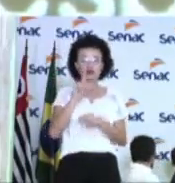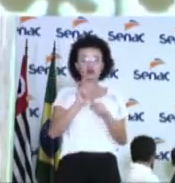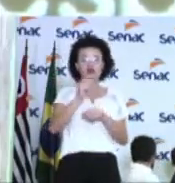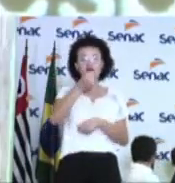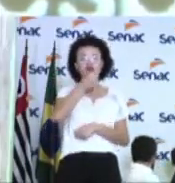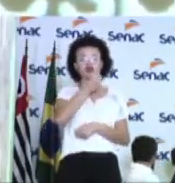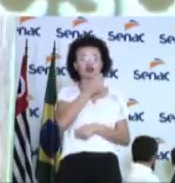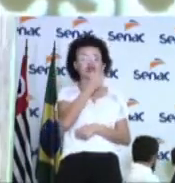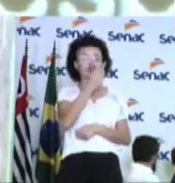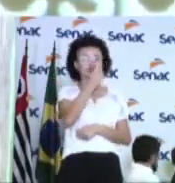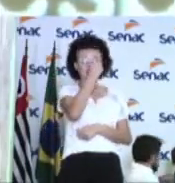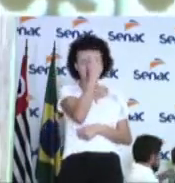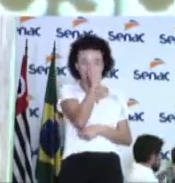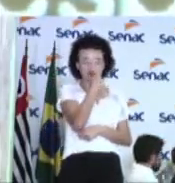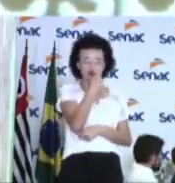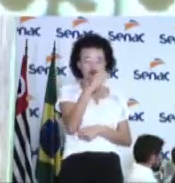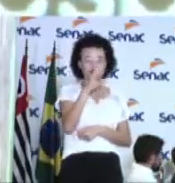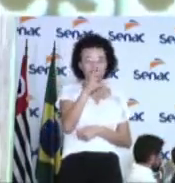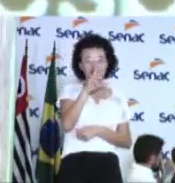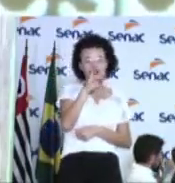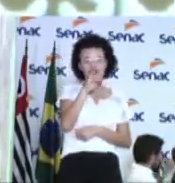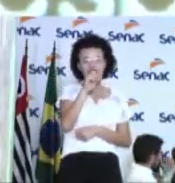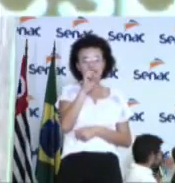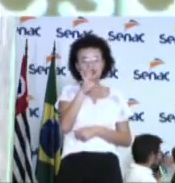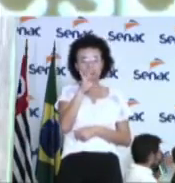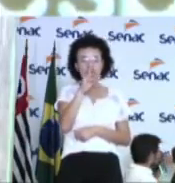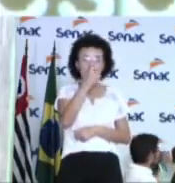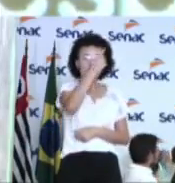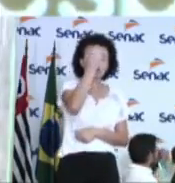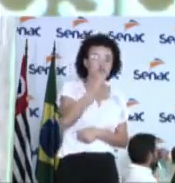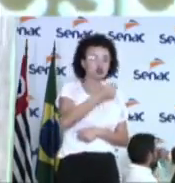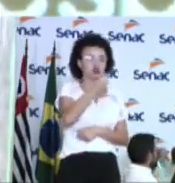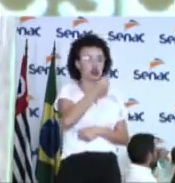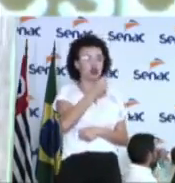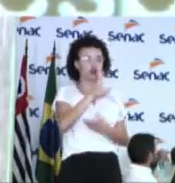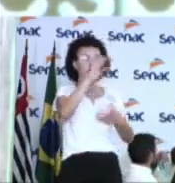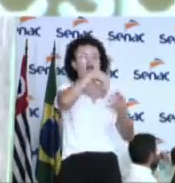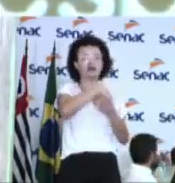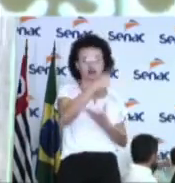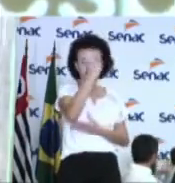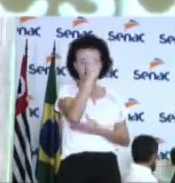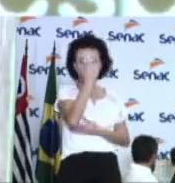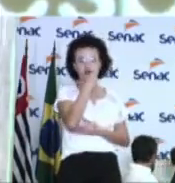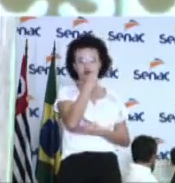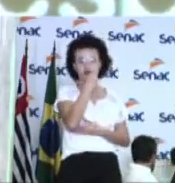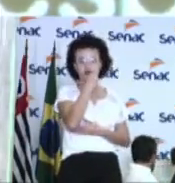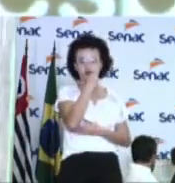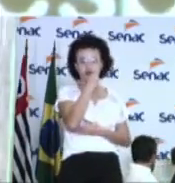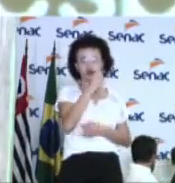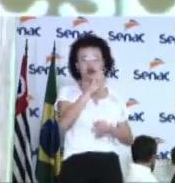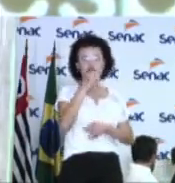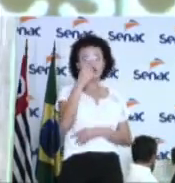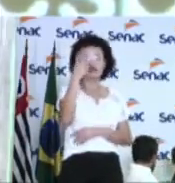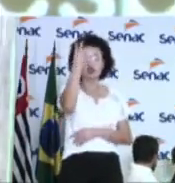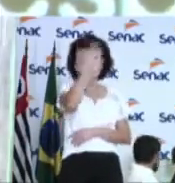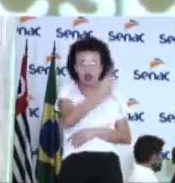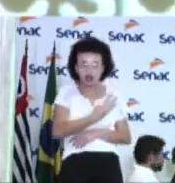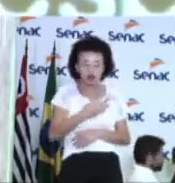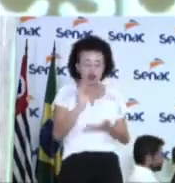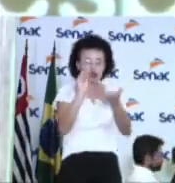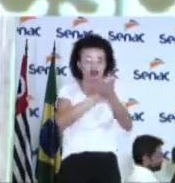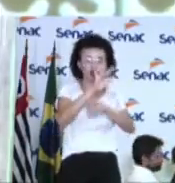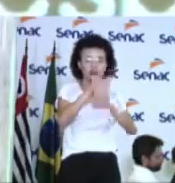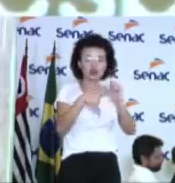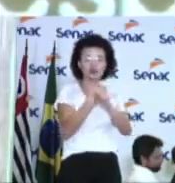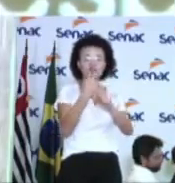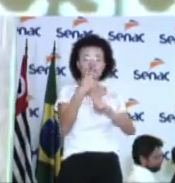entrevista de 30 minutos com o Cristiano Ronaldo. Não exatamente 30 minutos a entrevista, mas o conteúdo de 30 minutos. Em 24 horas foi visto 3 milhões de vezes, em